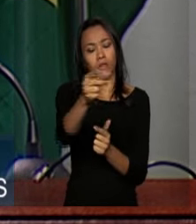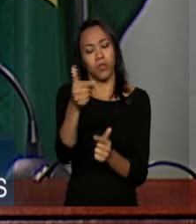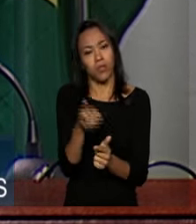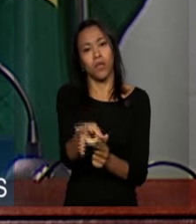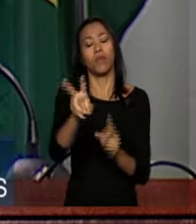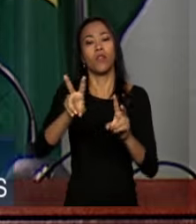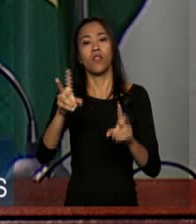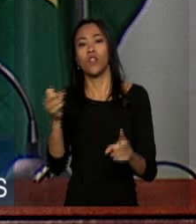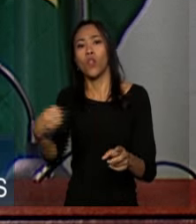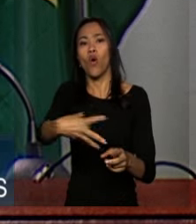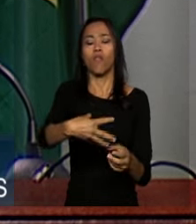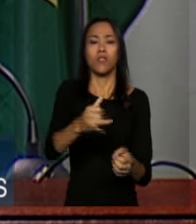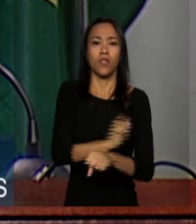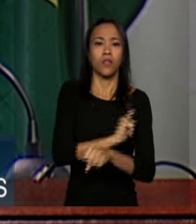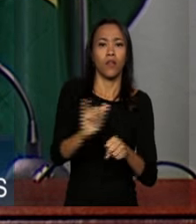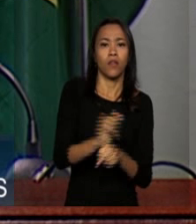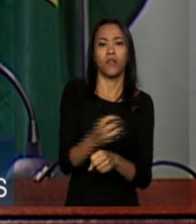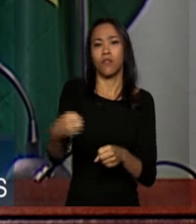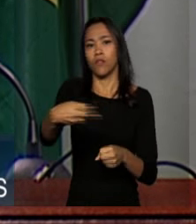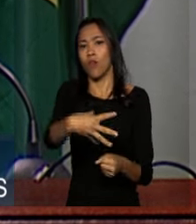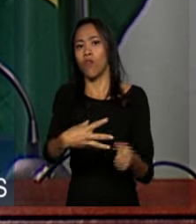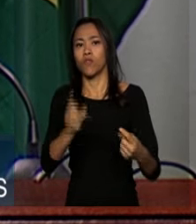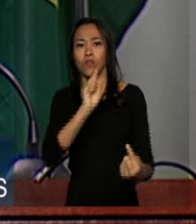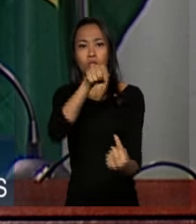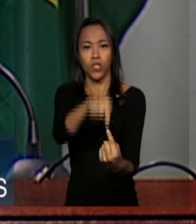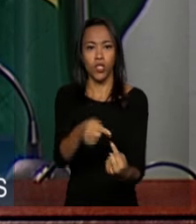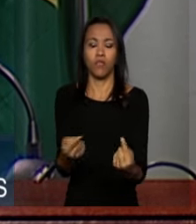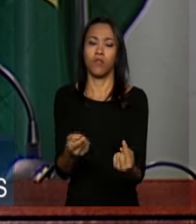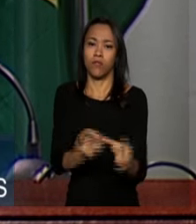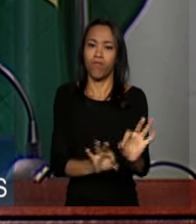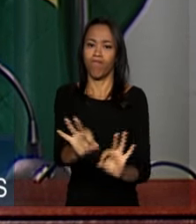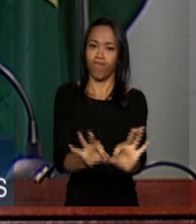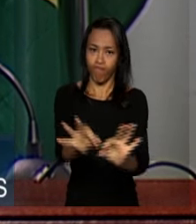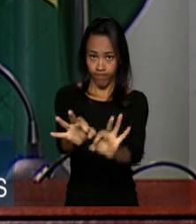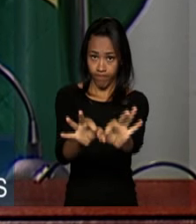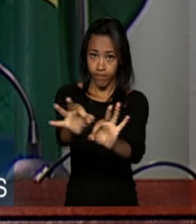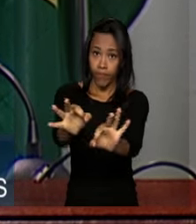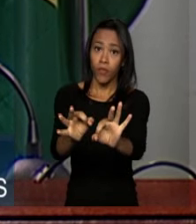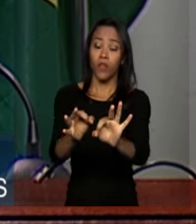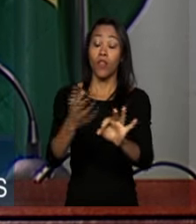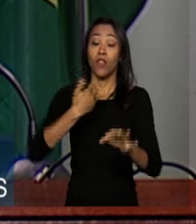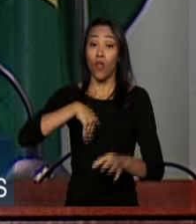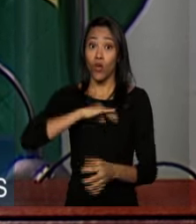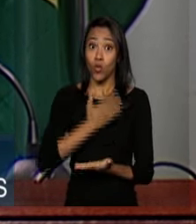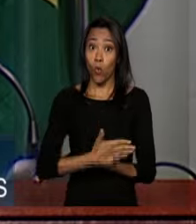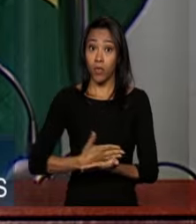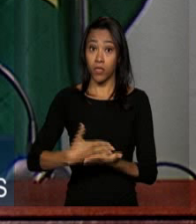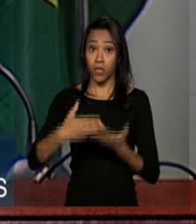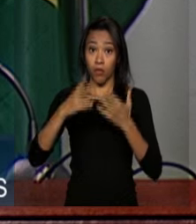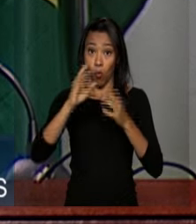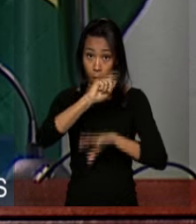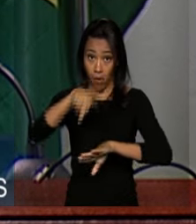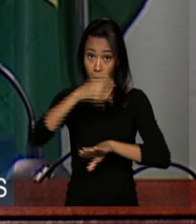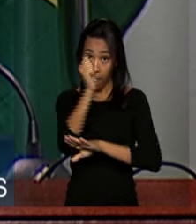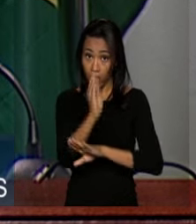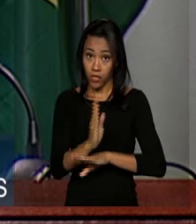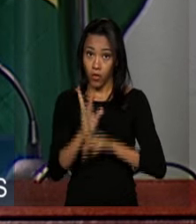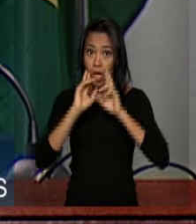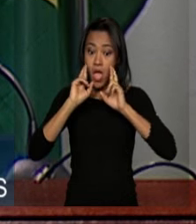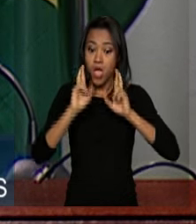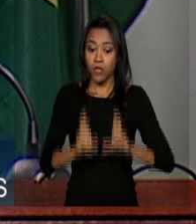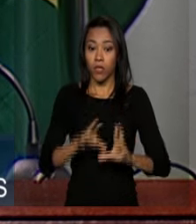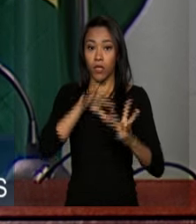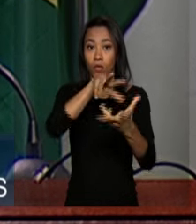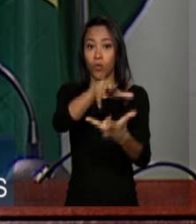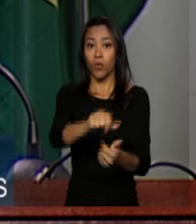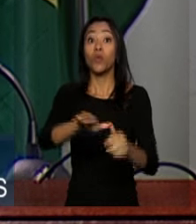constantemente, novas metas, novos objetivos. Passamos a ser respeitados no mundo na medida em que